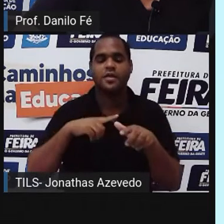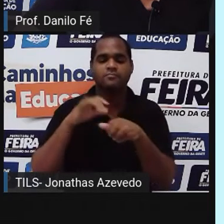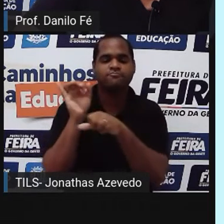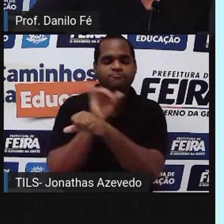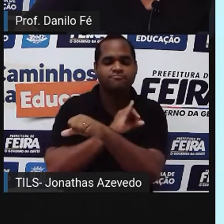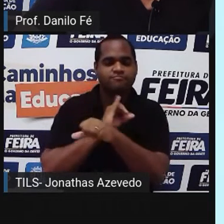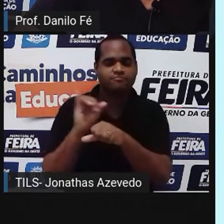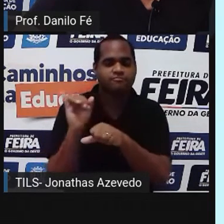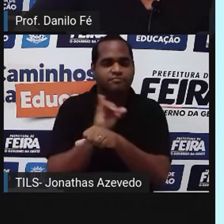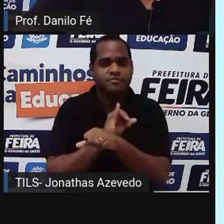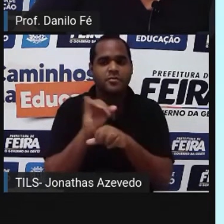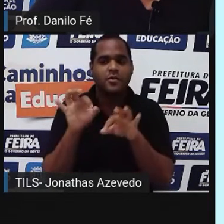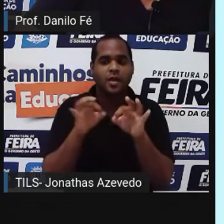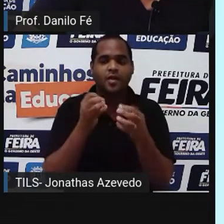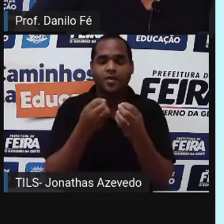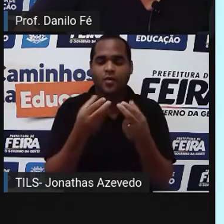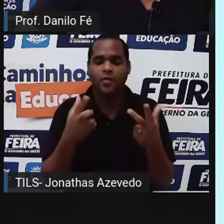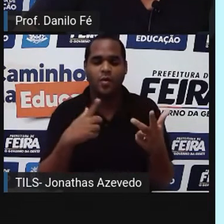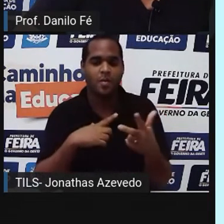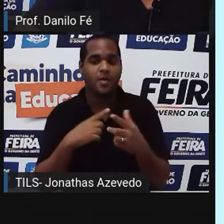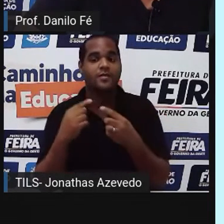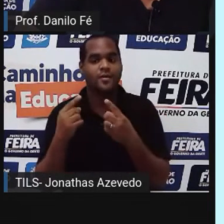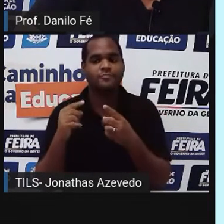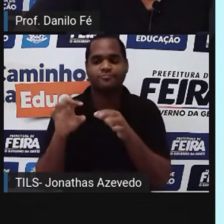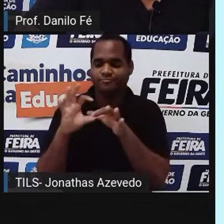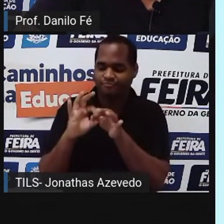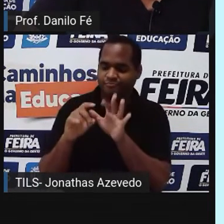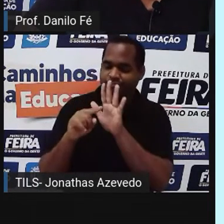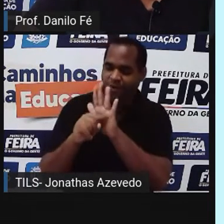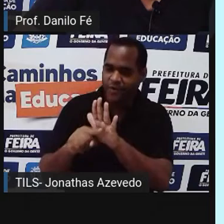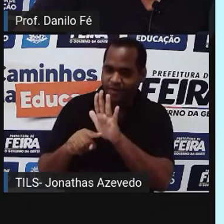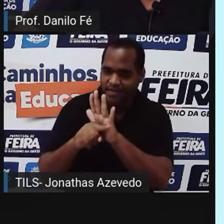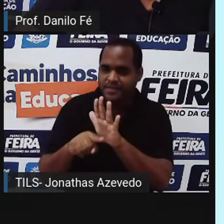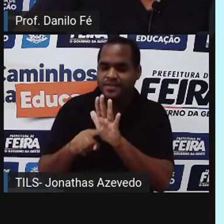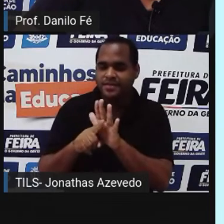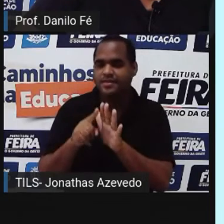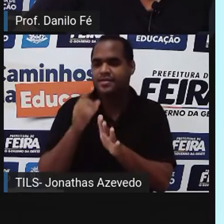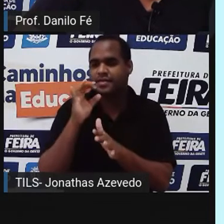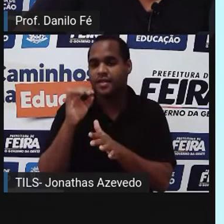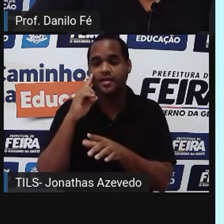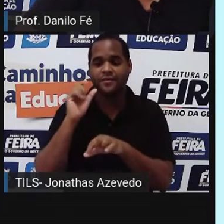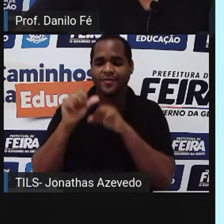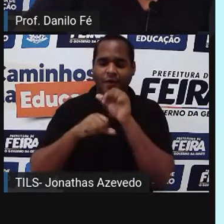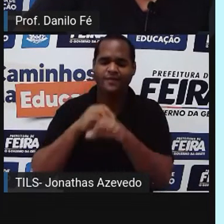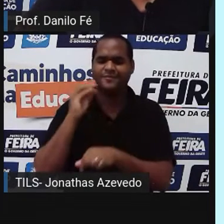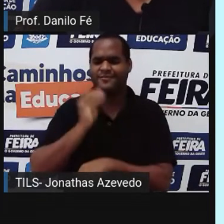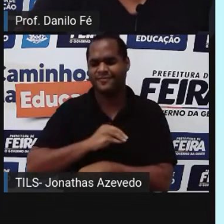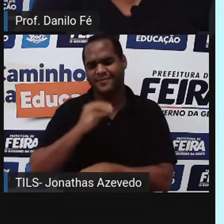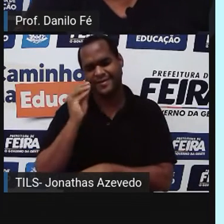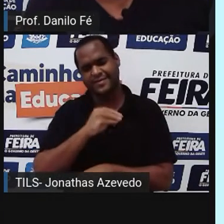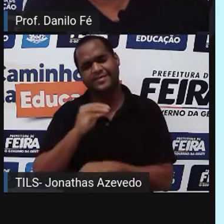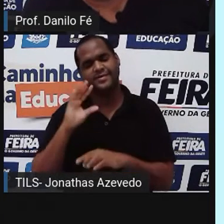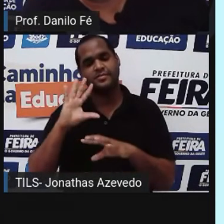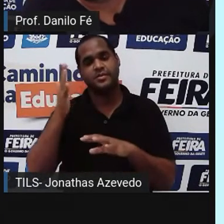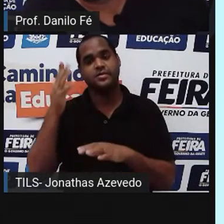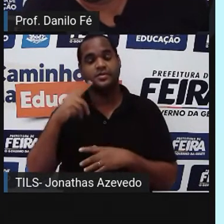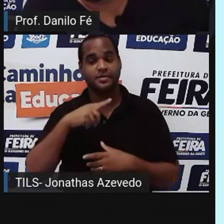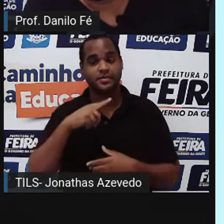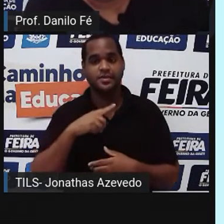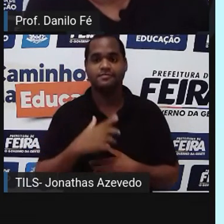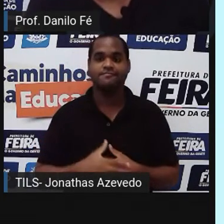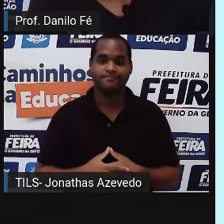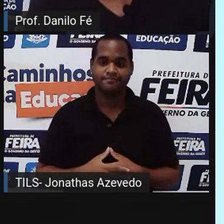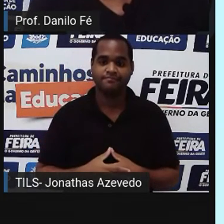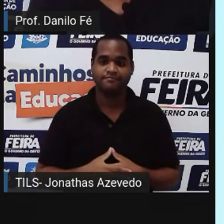para acabar defendendo a Itália, o que enfraquece mais ainda a posição italiana. E o que acontece é